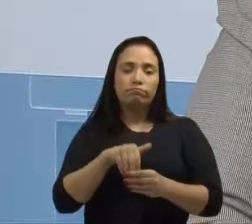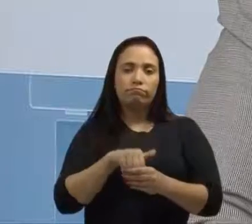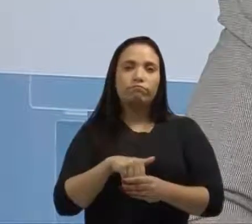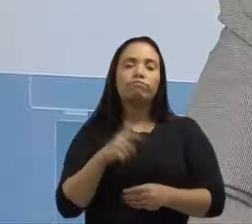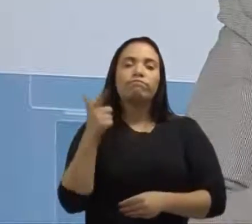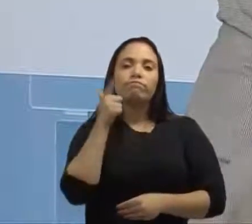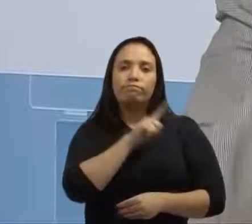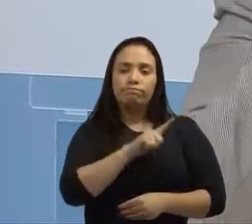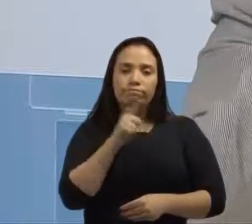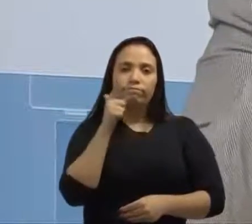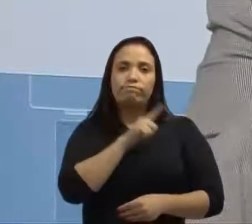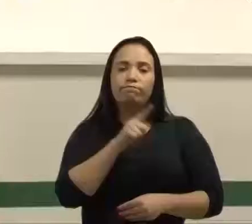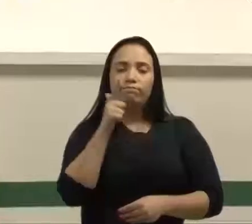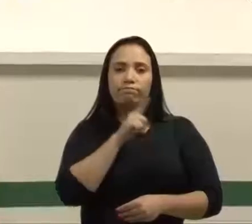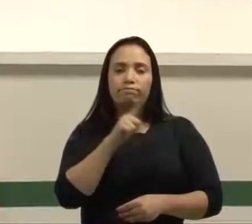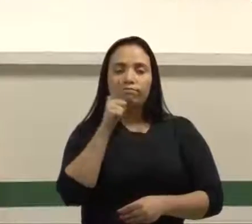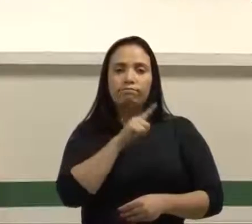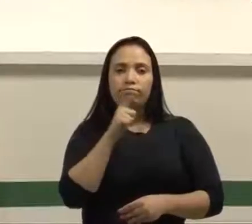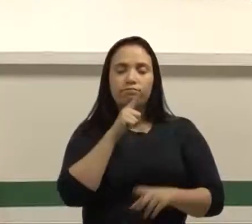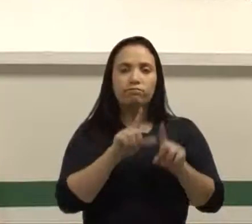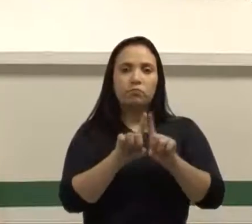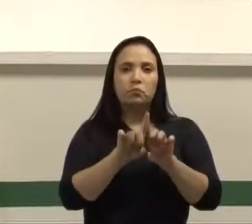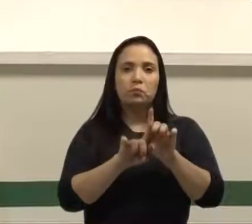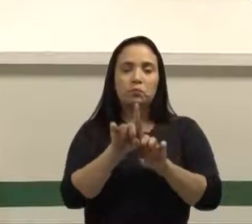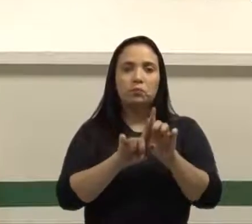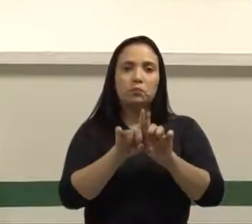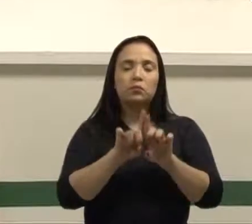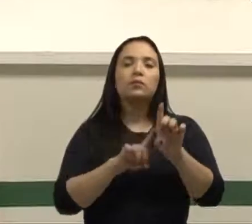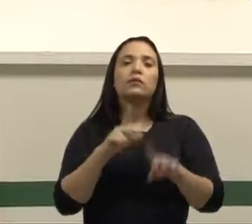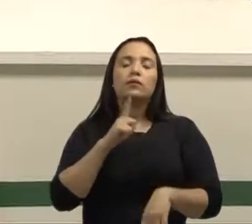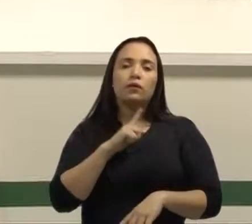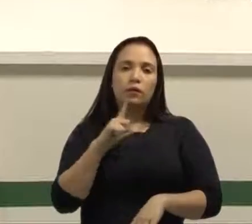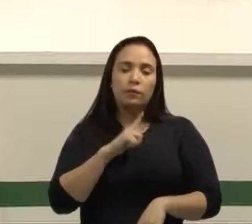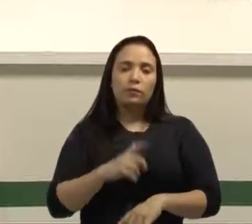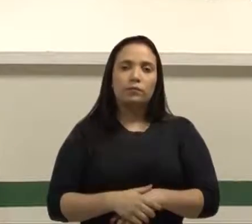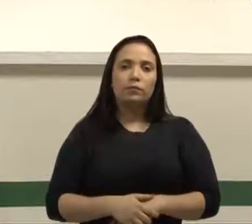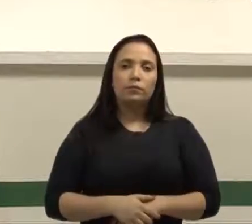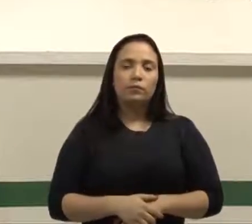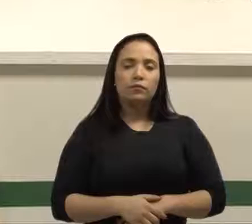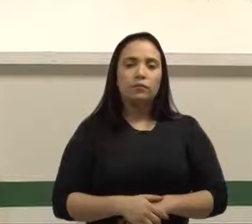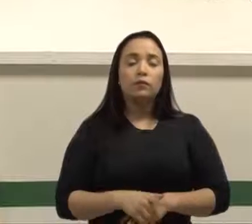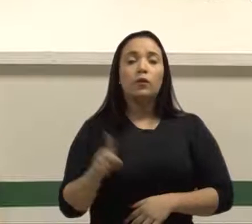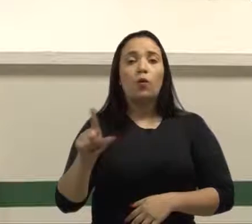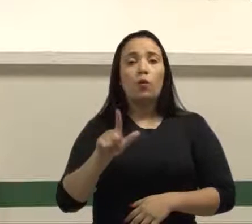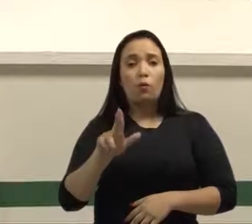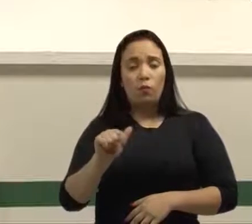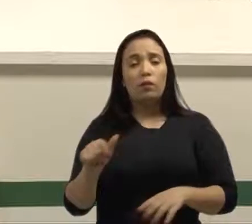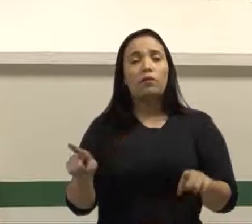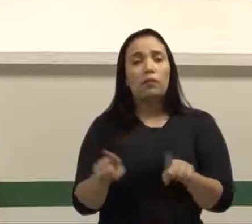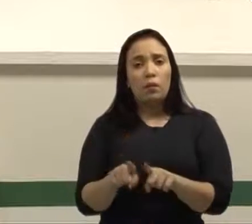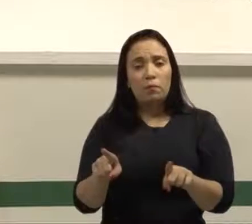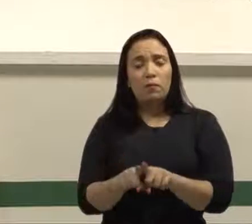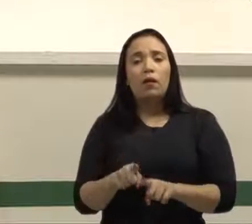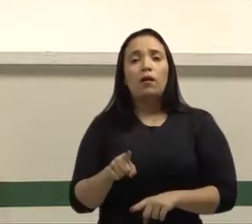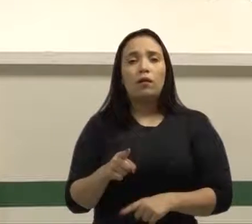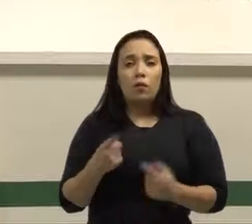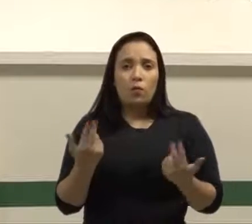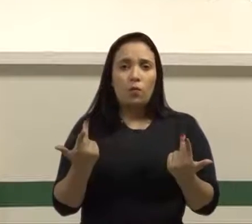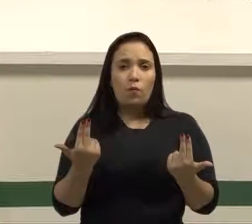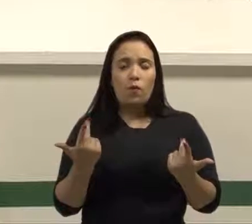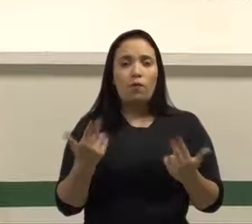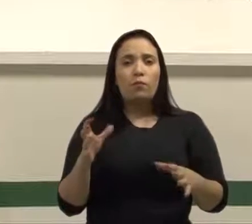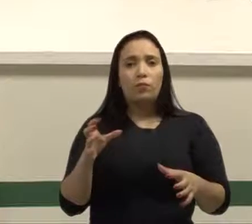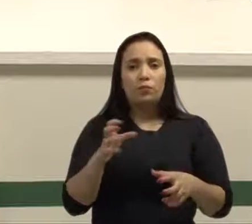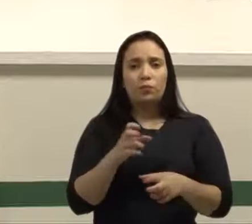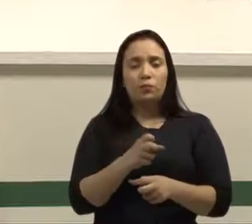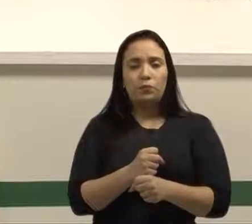estabilizado. Ele tem quase o mesmo tanto de espontâneo e quase o mesmo tanto que ele tem na estimulada. Como o Lula também tem quase o mesmo tanto